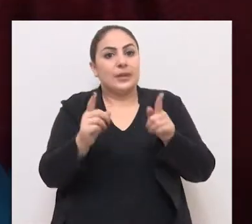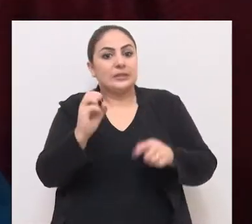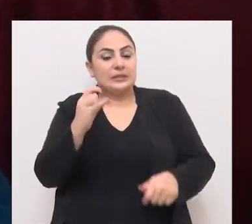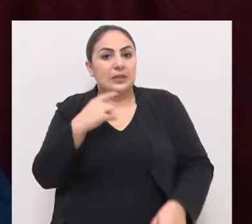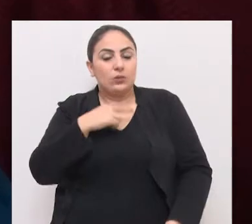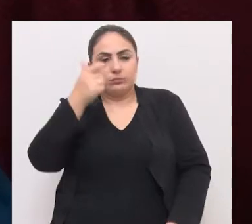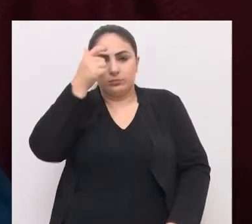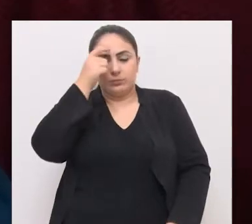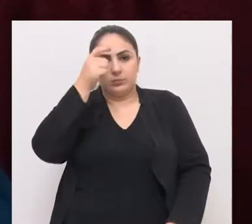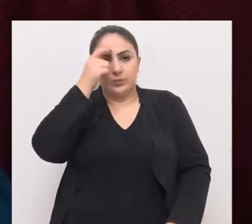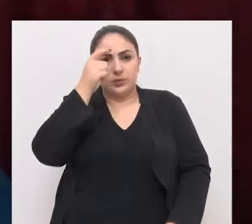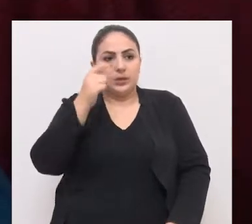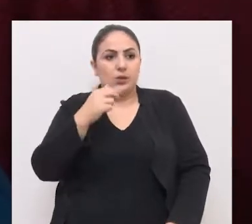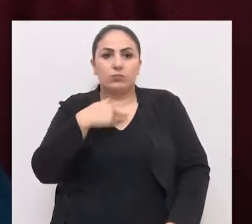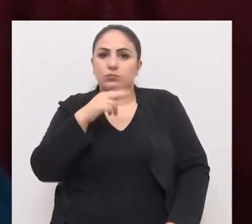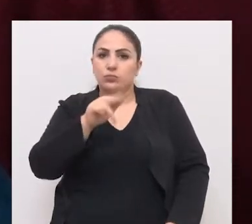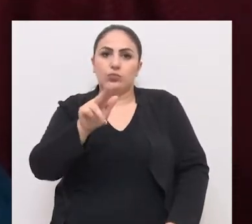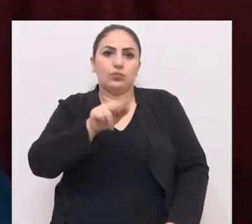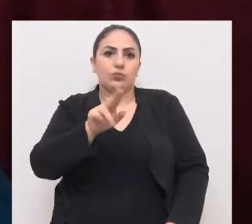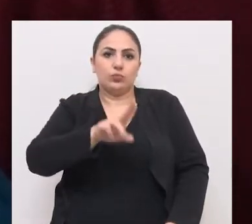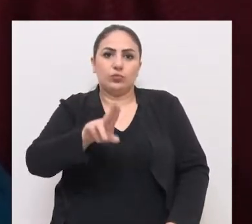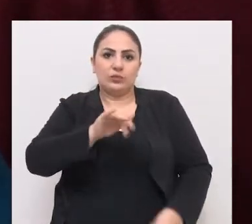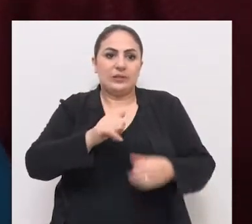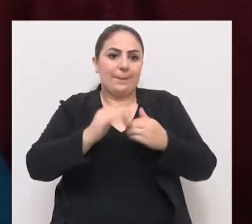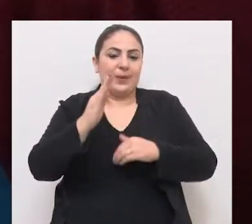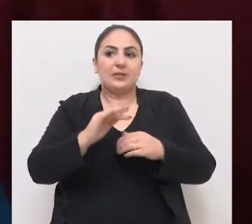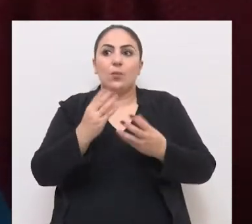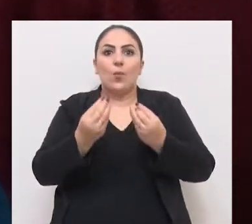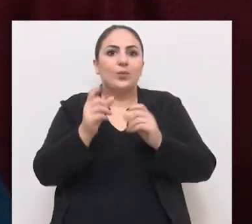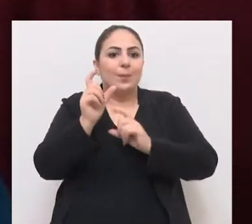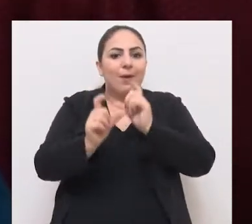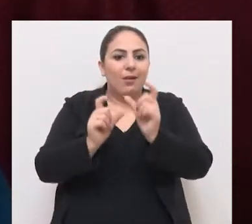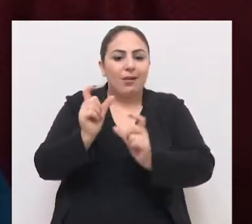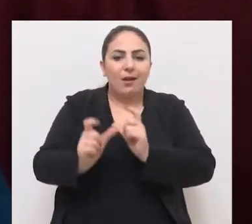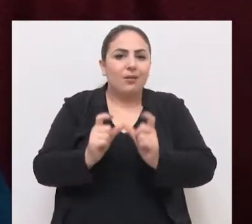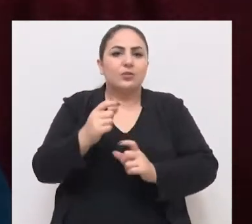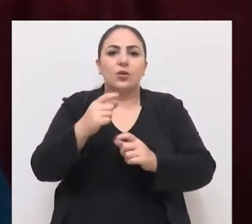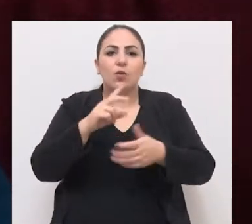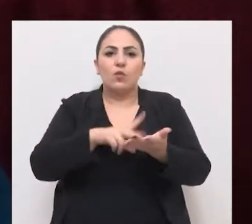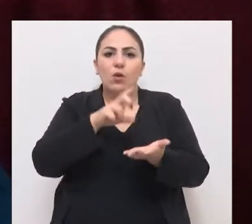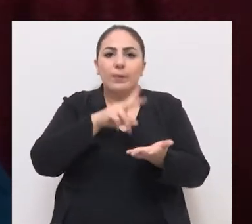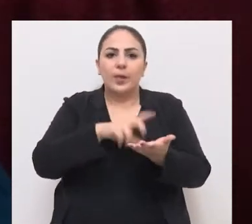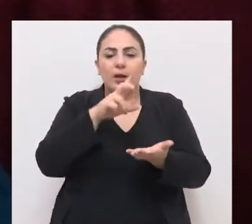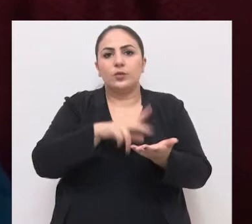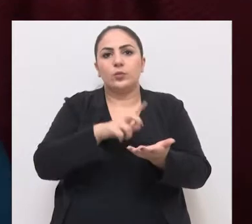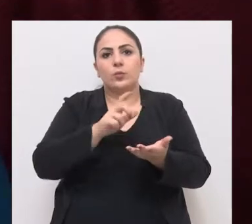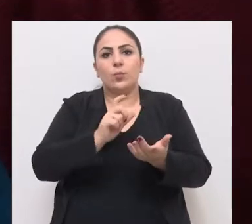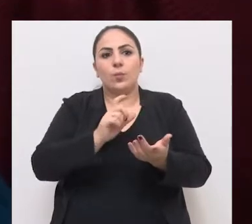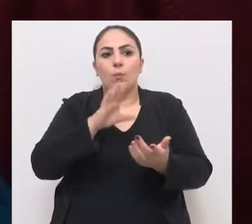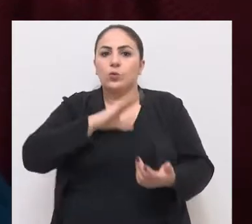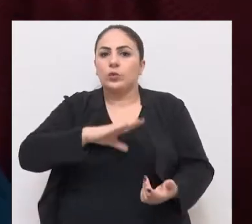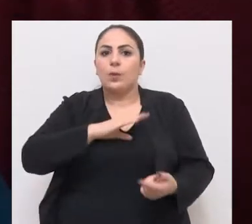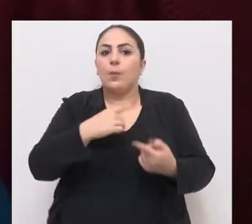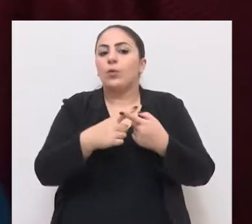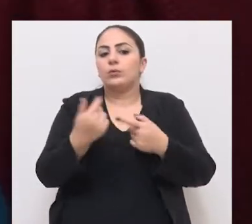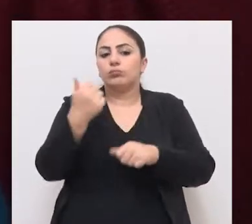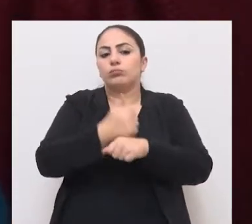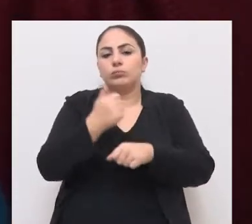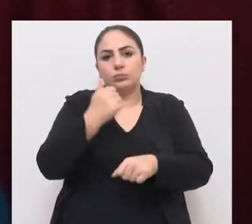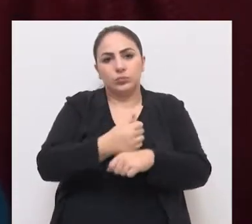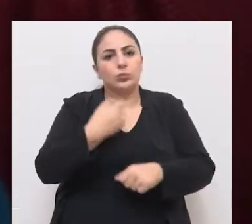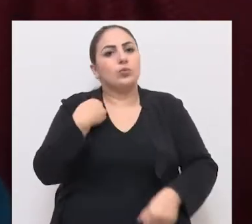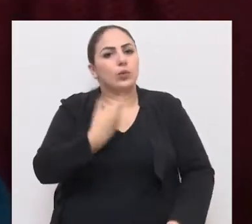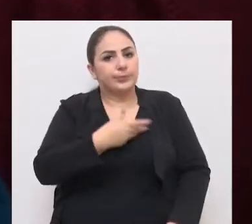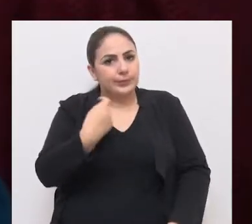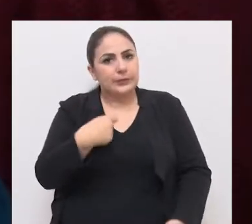Então, se eu tomo ciência disso, eu não vou mais utilizá-las. Tem tanta palavra, né, no vocabulário português, por que a gente não pode